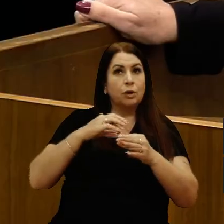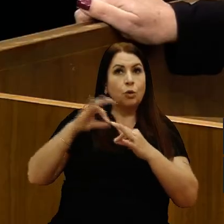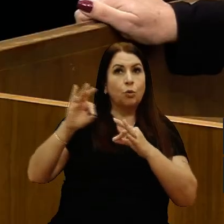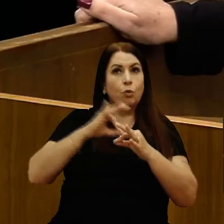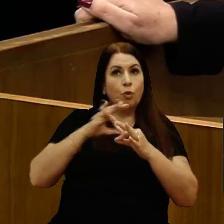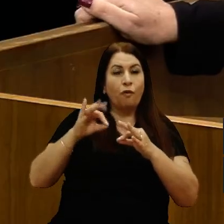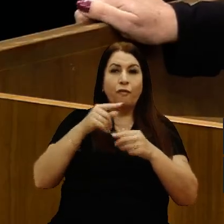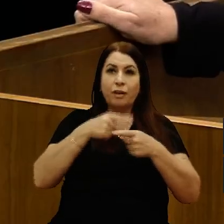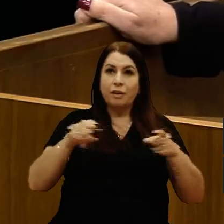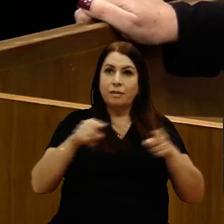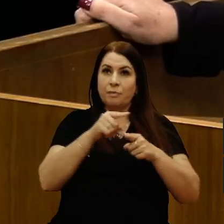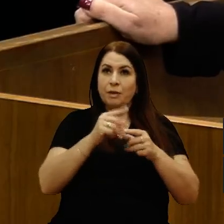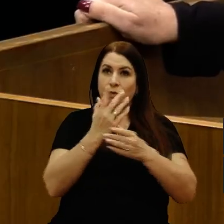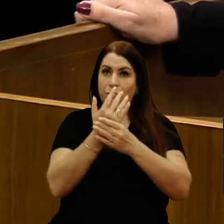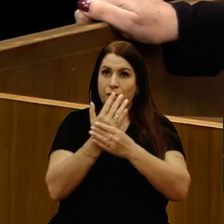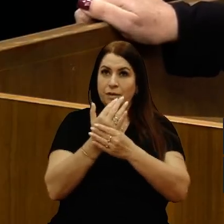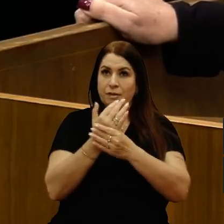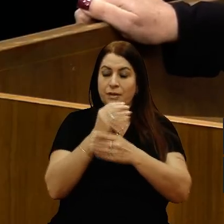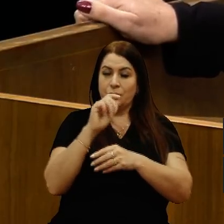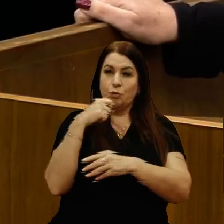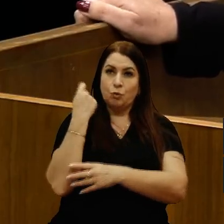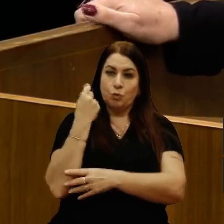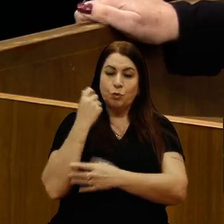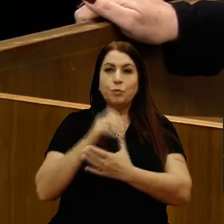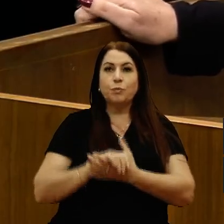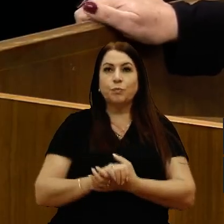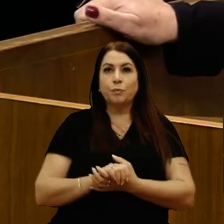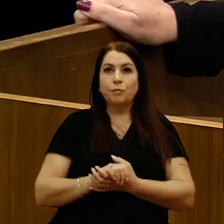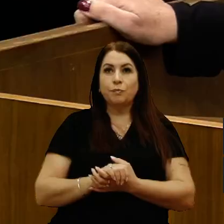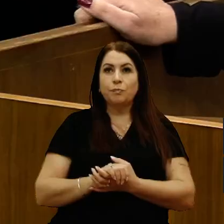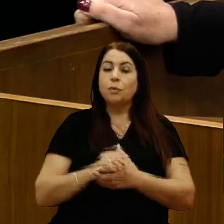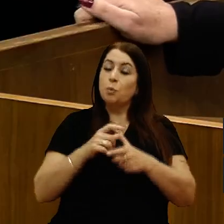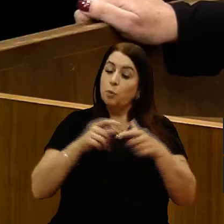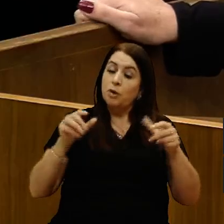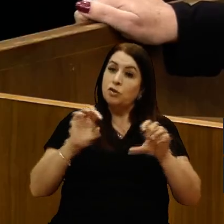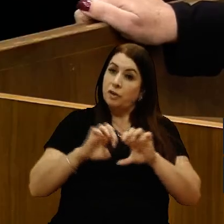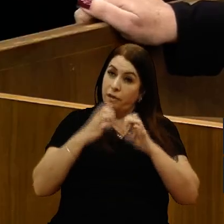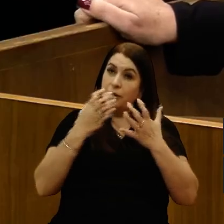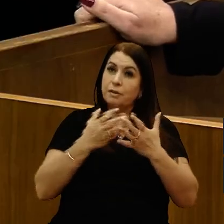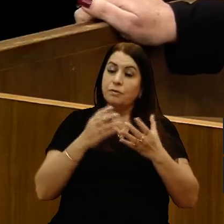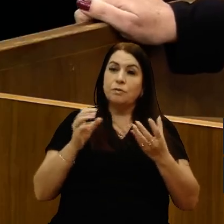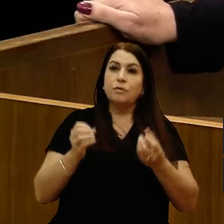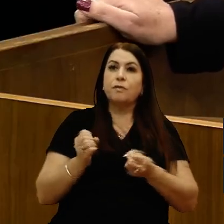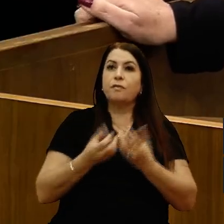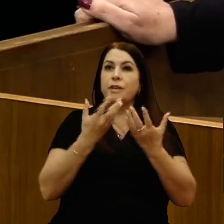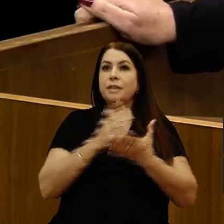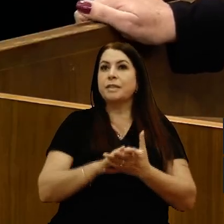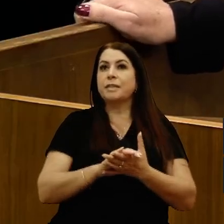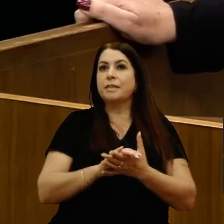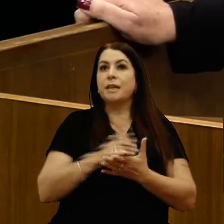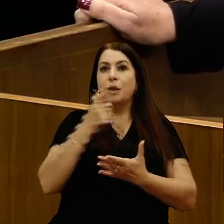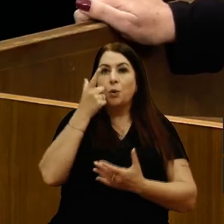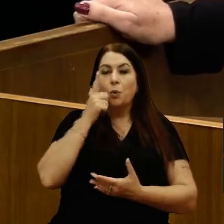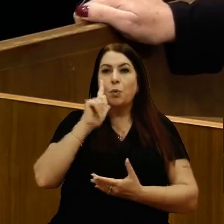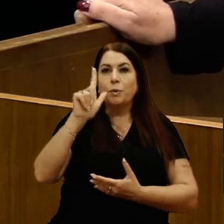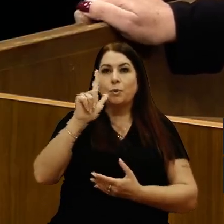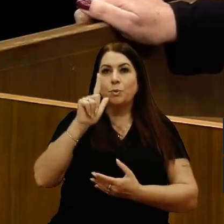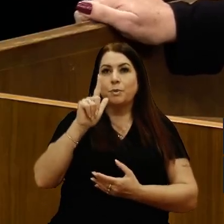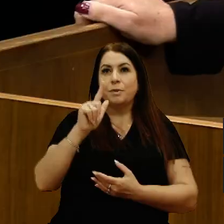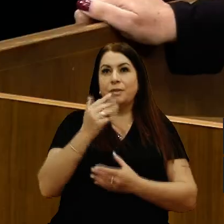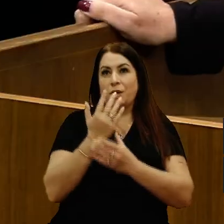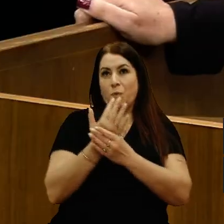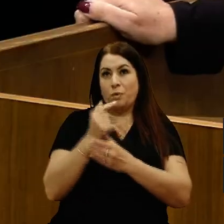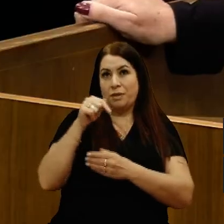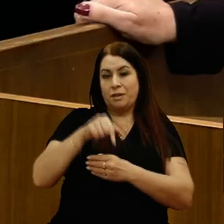da Universidade Federal do Rio Grande do Sul, um grande evento comemorativo à conquista da URGS